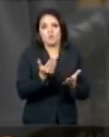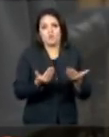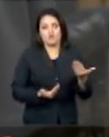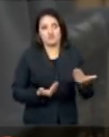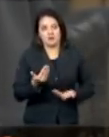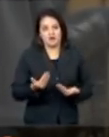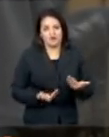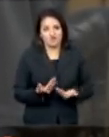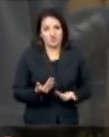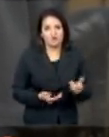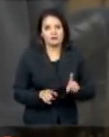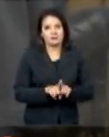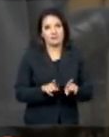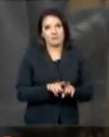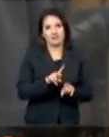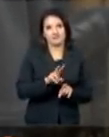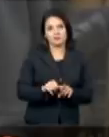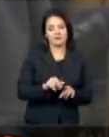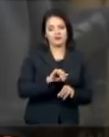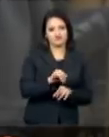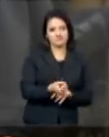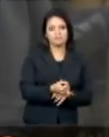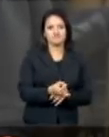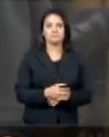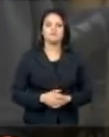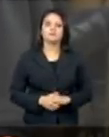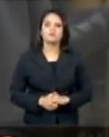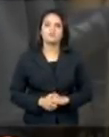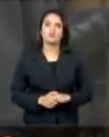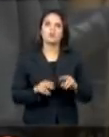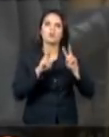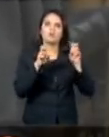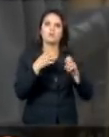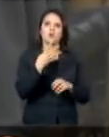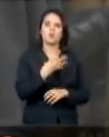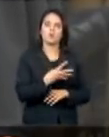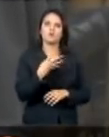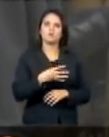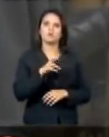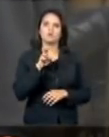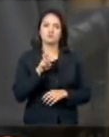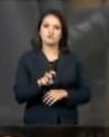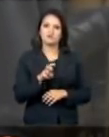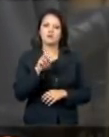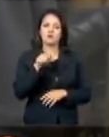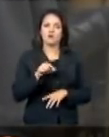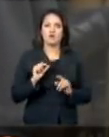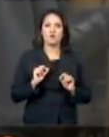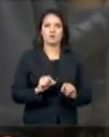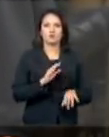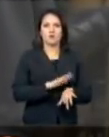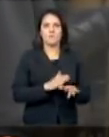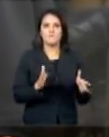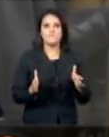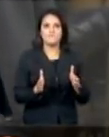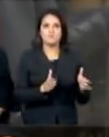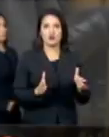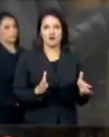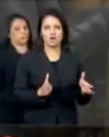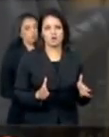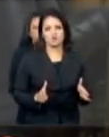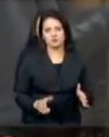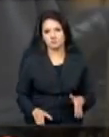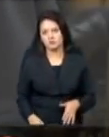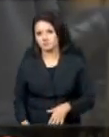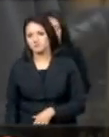explicar isso mais tarde um pouquinho esse é de volta assim como os demais colegas em silêncio do prazo daqui de caminhão será o censor